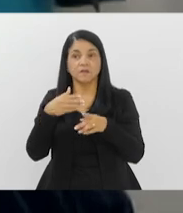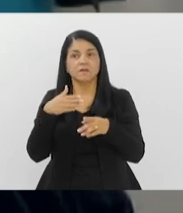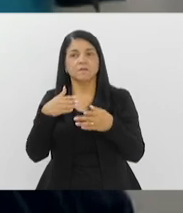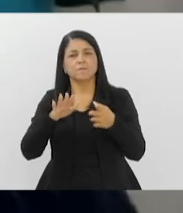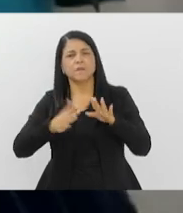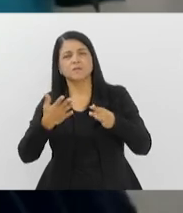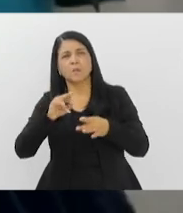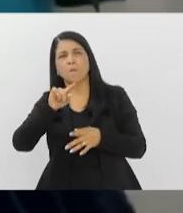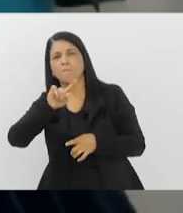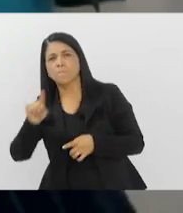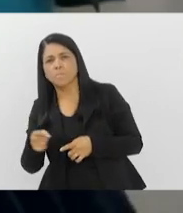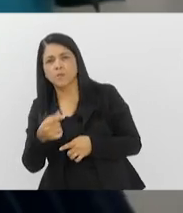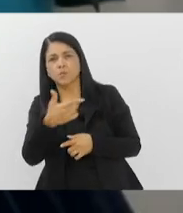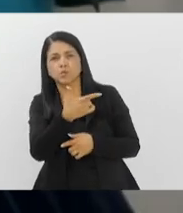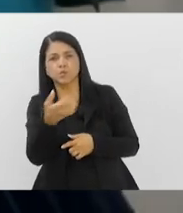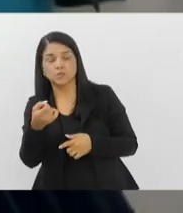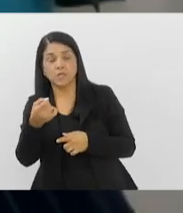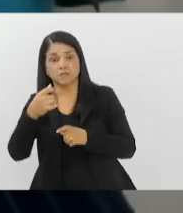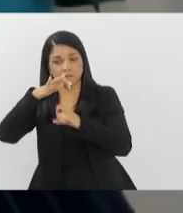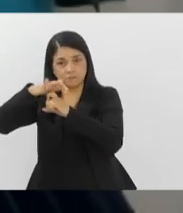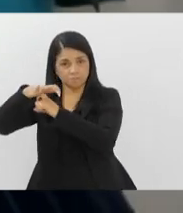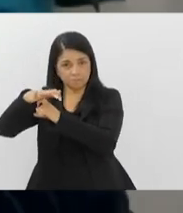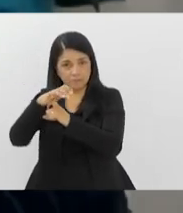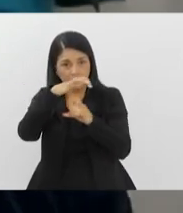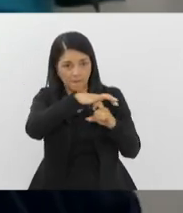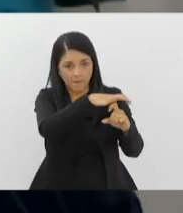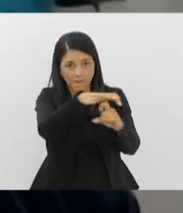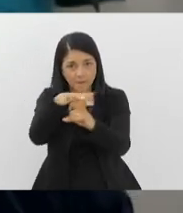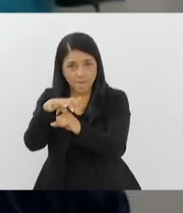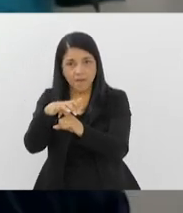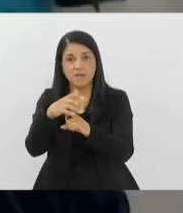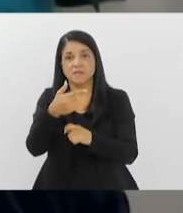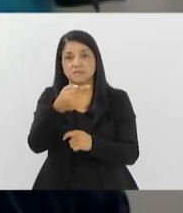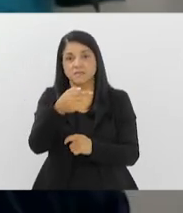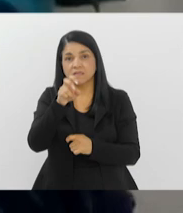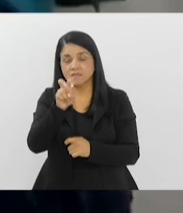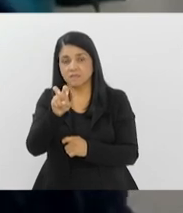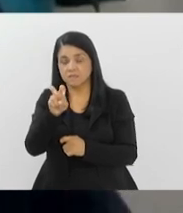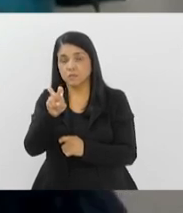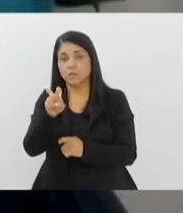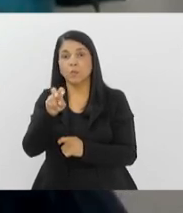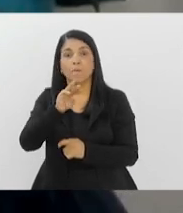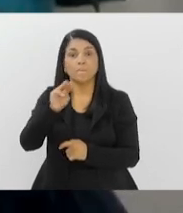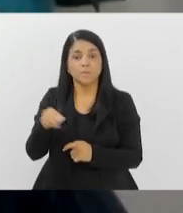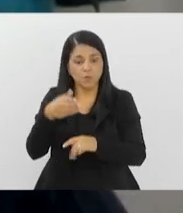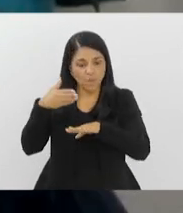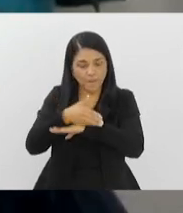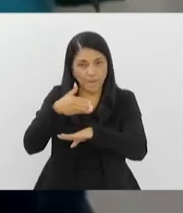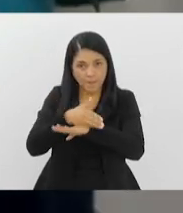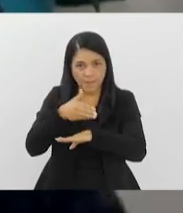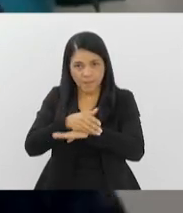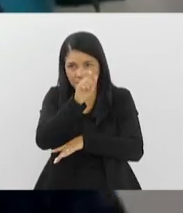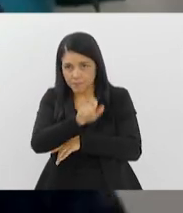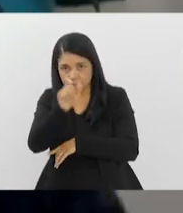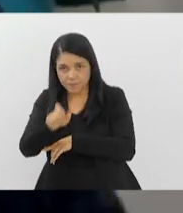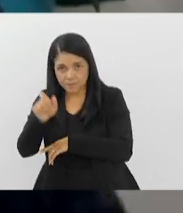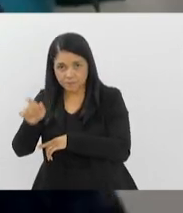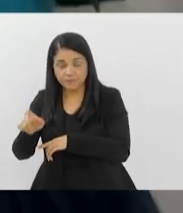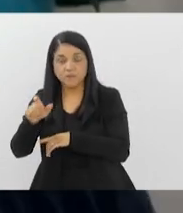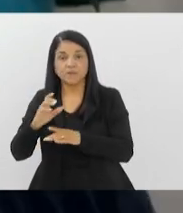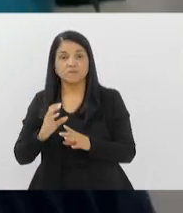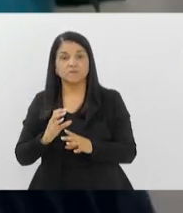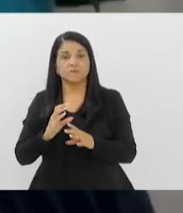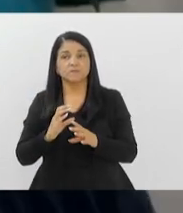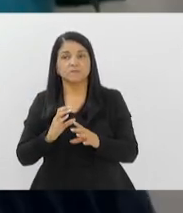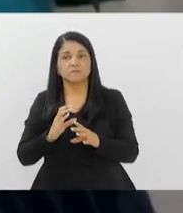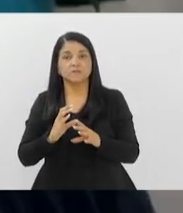aproximadamente 1.300 expositores, 75 mil visitantes e repetindo,